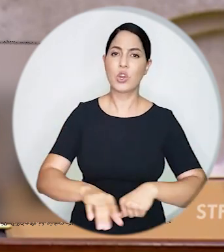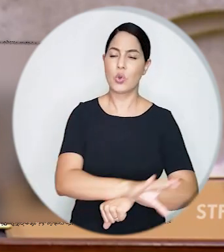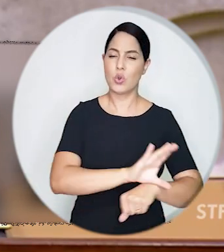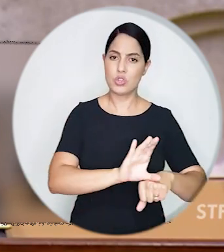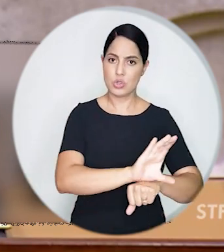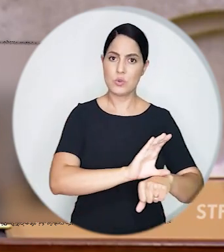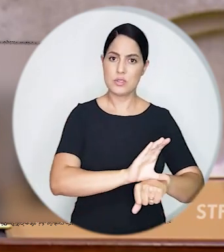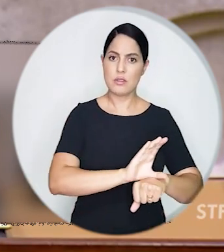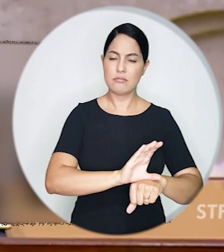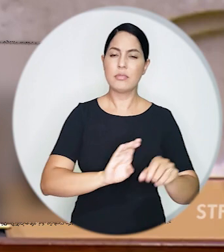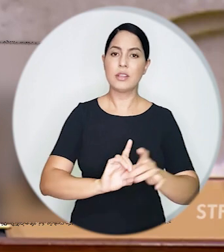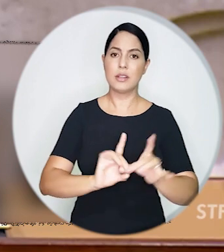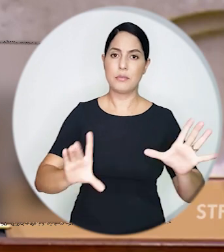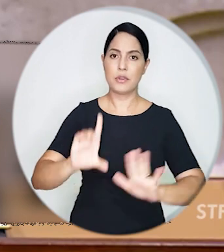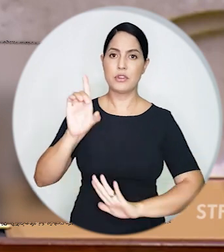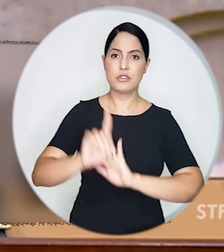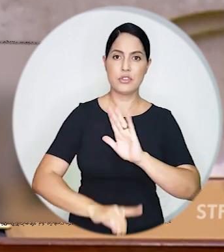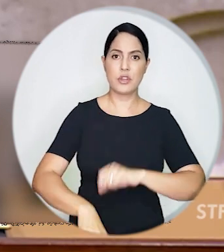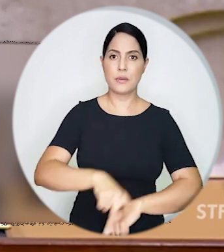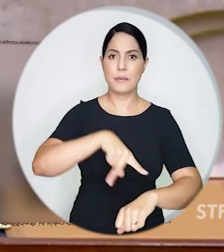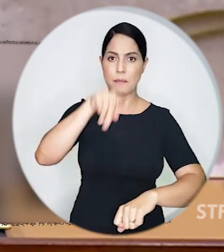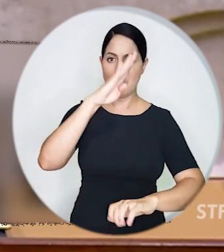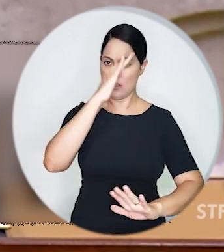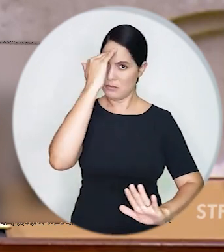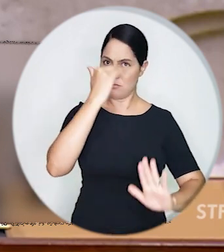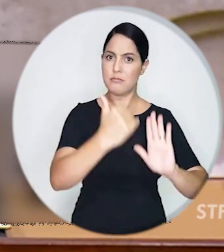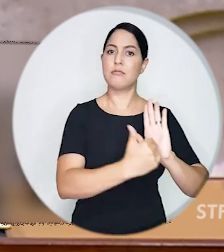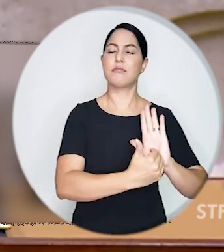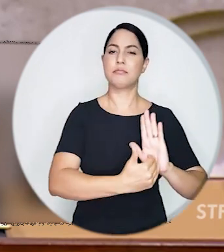do Estado Democrático de Direito.